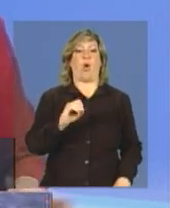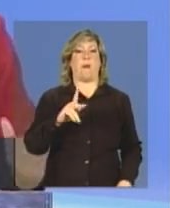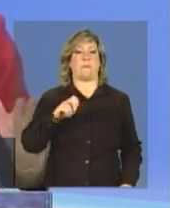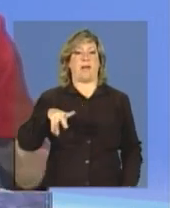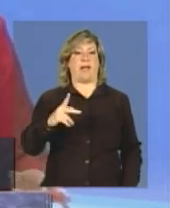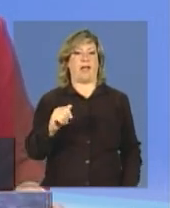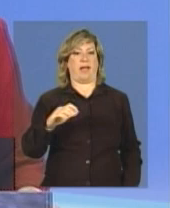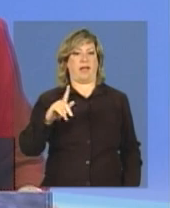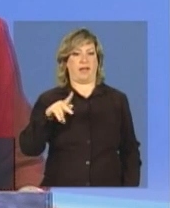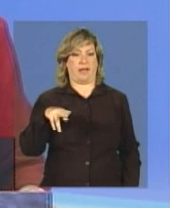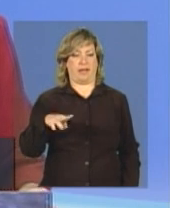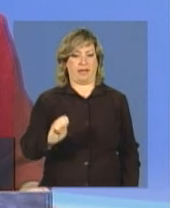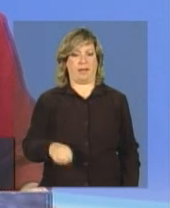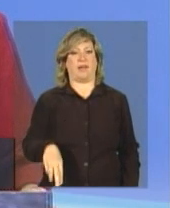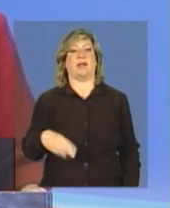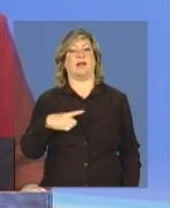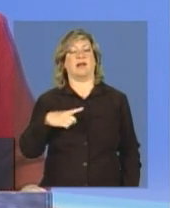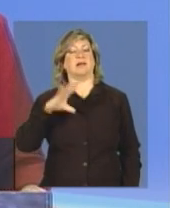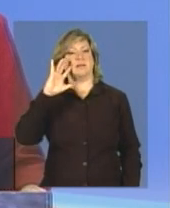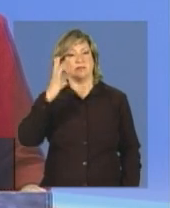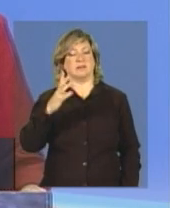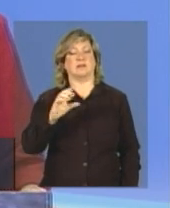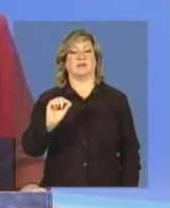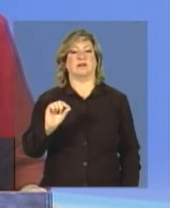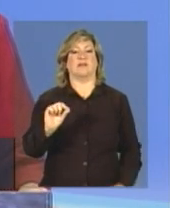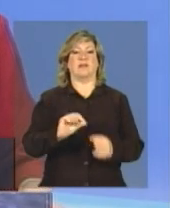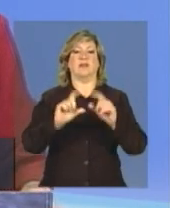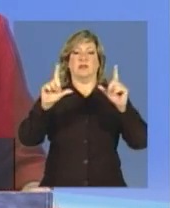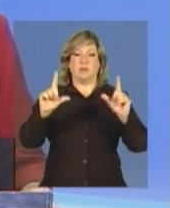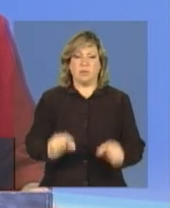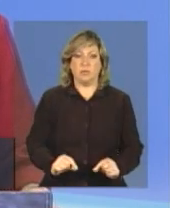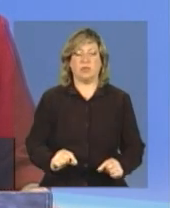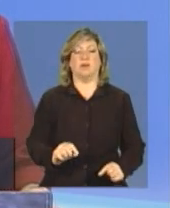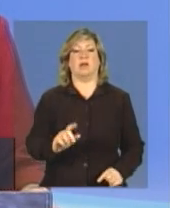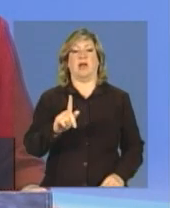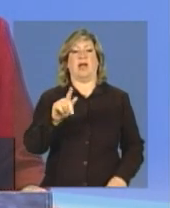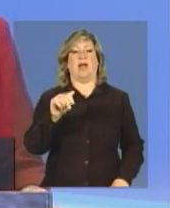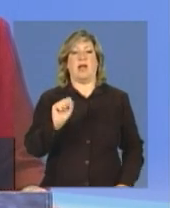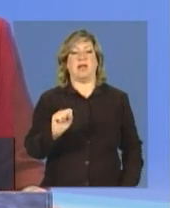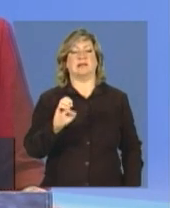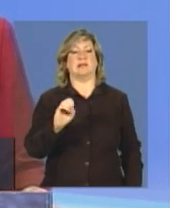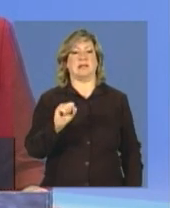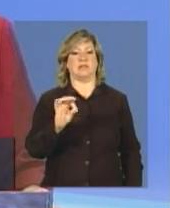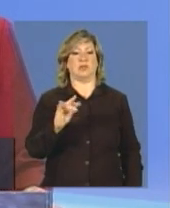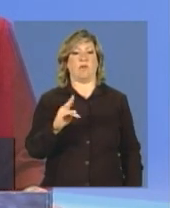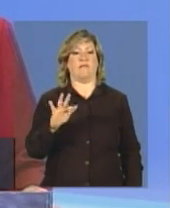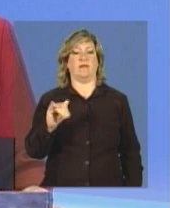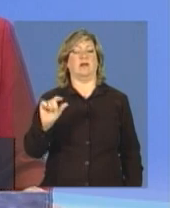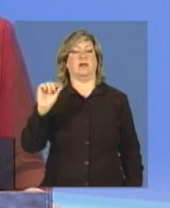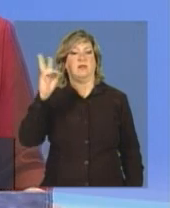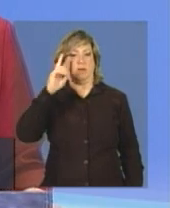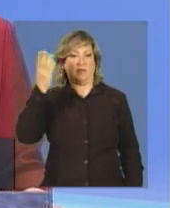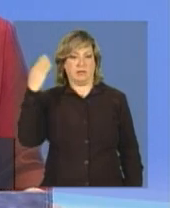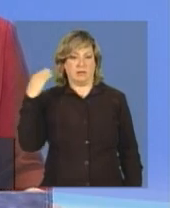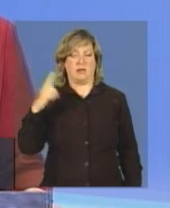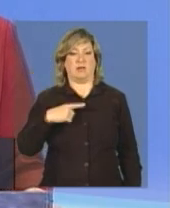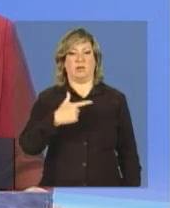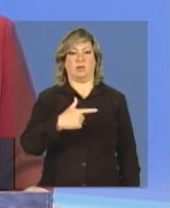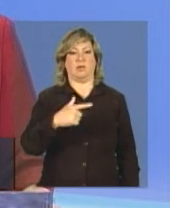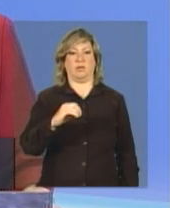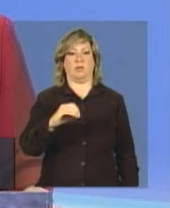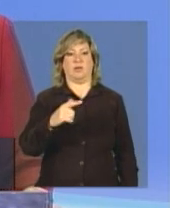a iniciativa de reduzir as emissões de gases de efeito estufa no horizonte de 2020